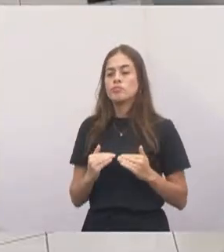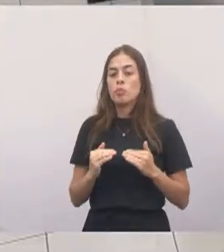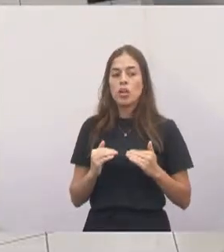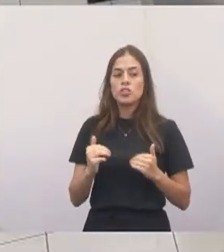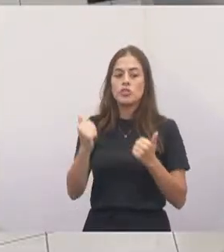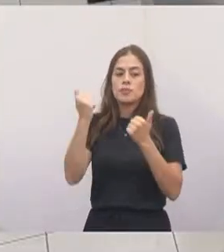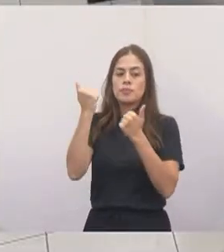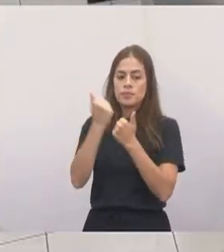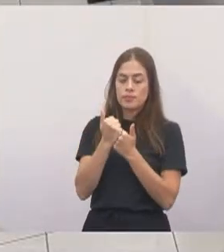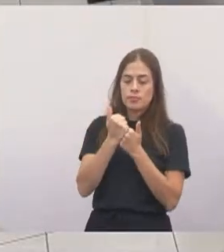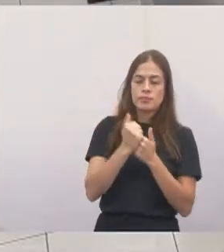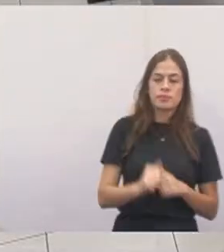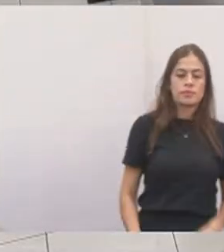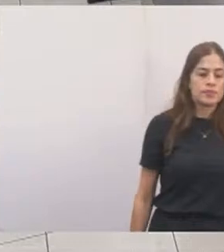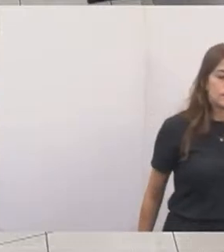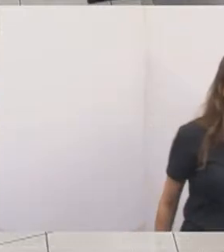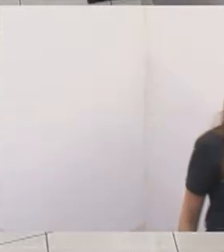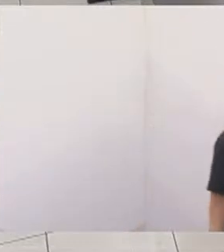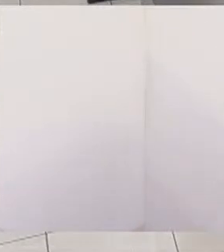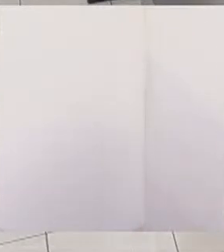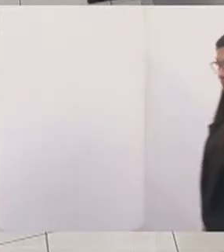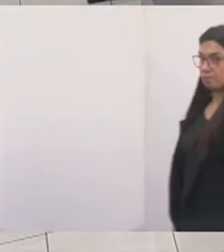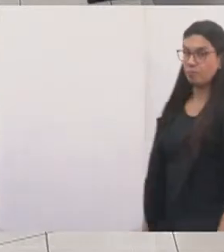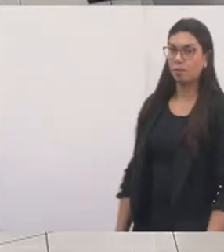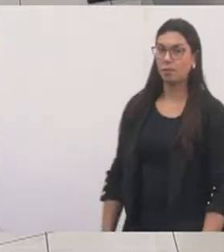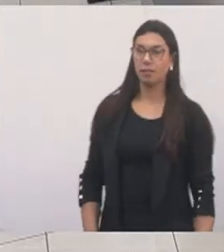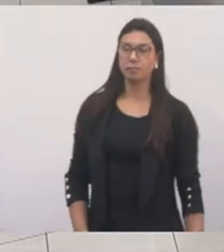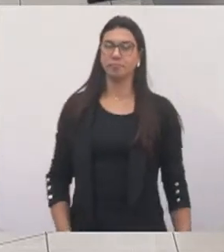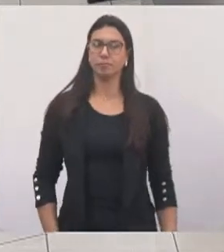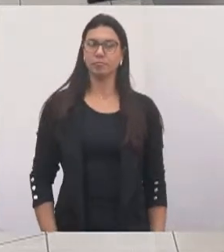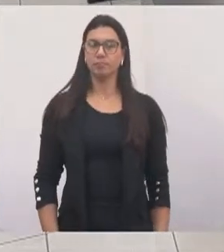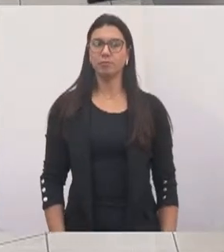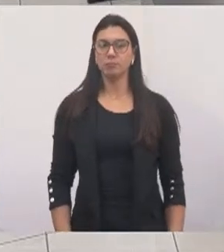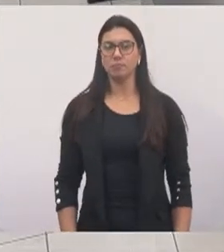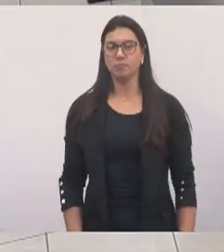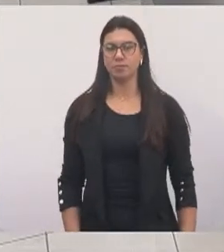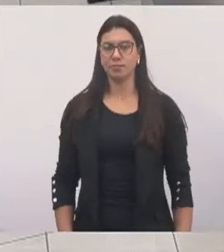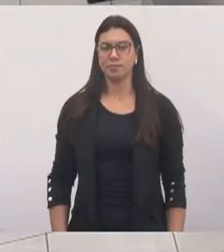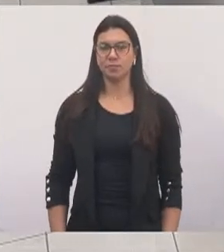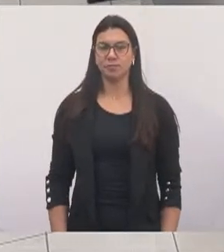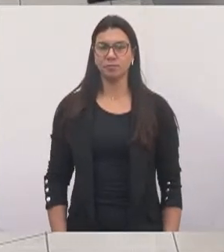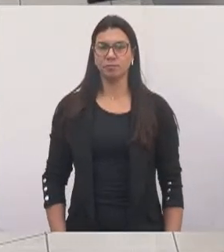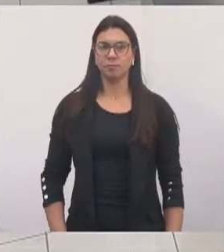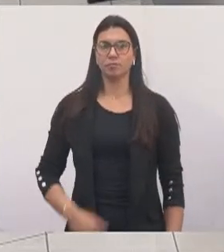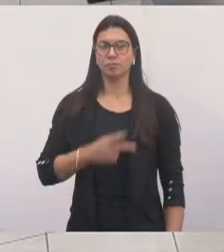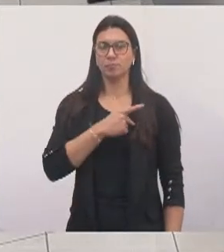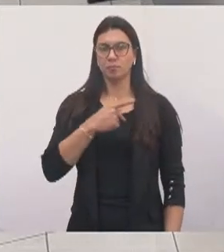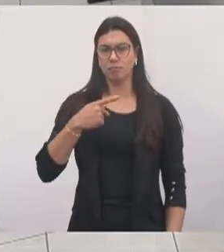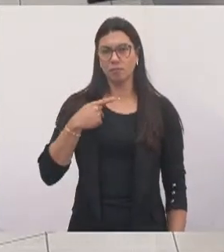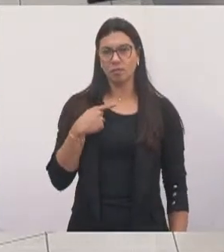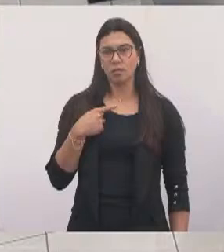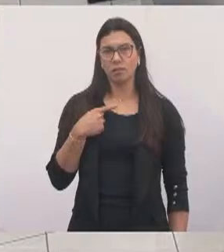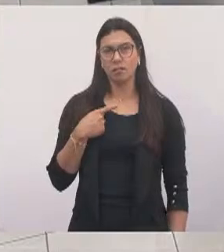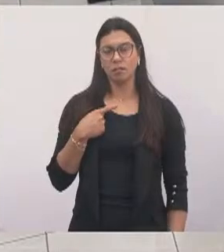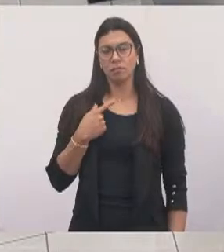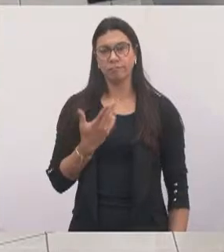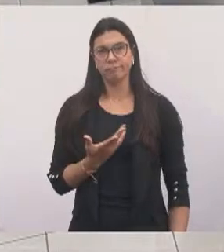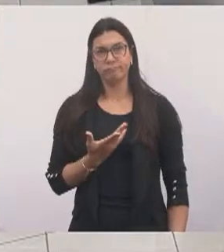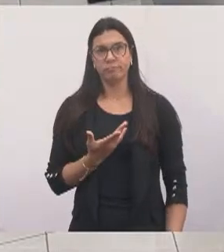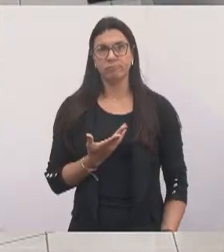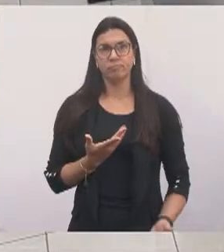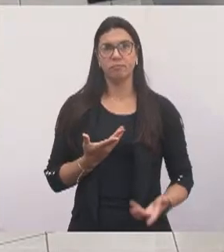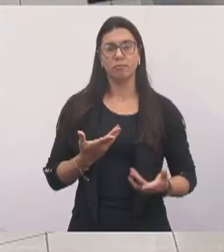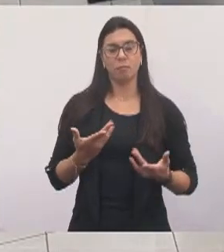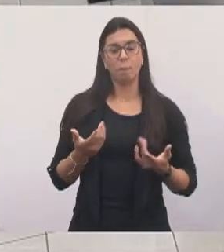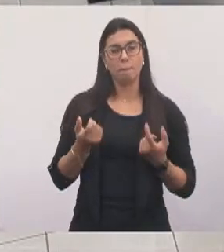assessora jurídica. Para a gente achincalhar Daniele, por favor. os procuradores da casa. Senhor presidente, sugiro que desligue os microfones, porque eu acho que a gente tem que